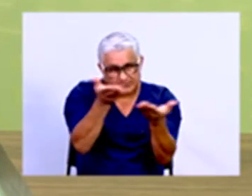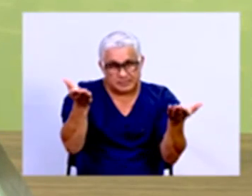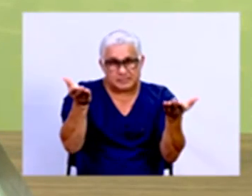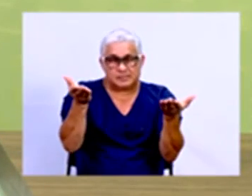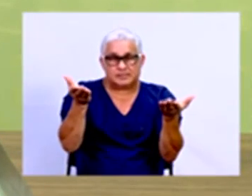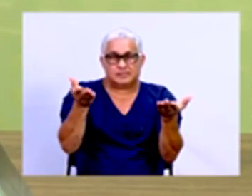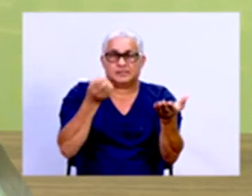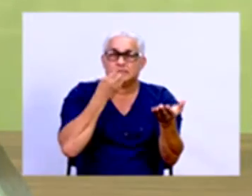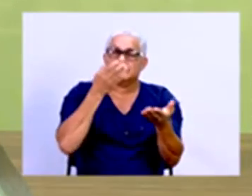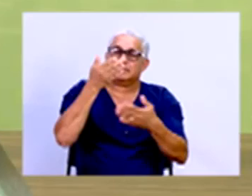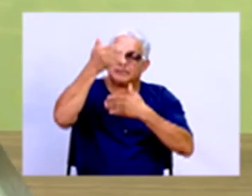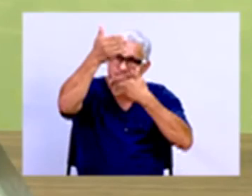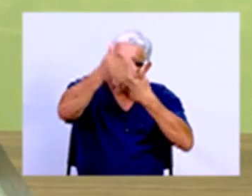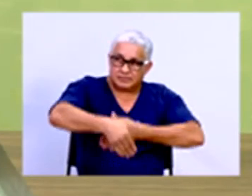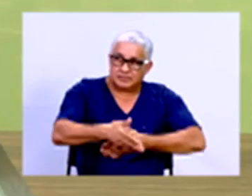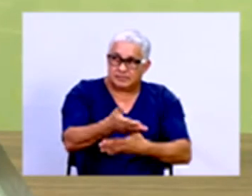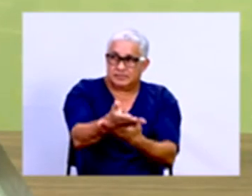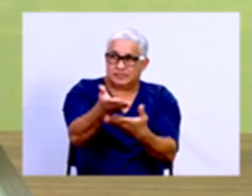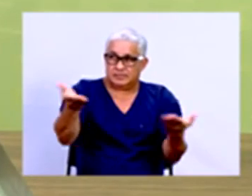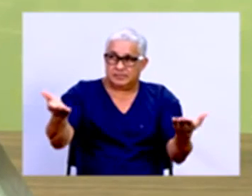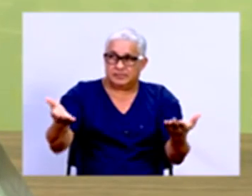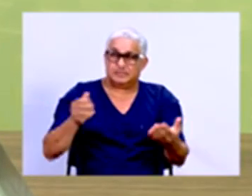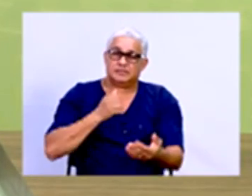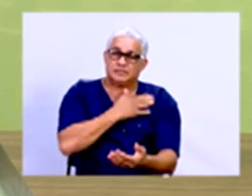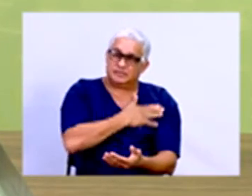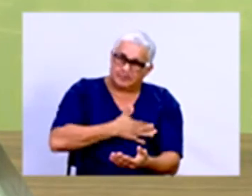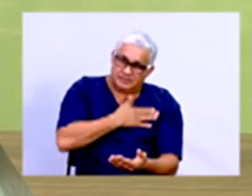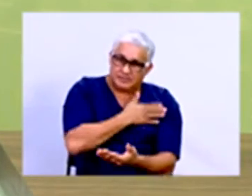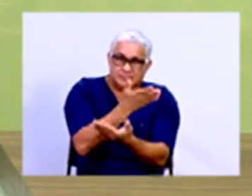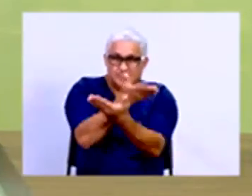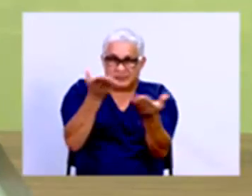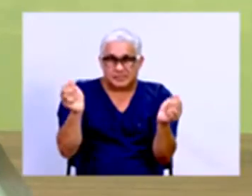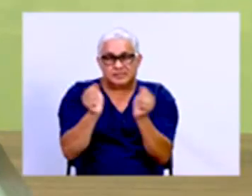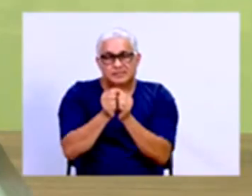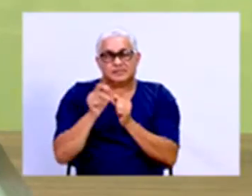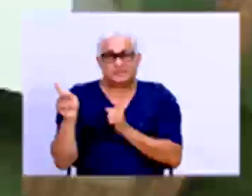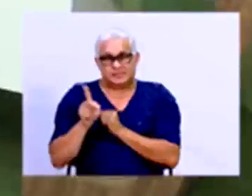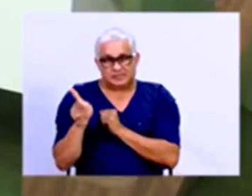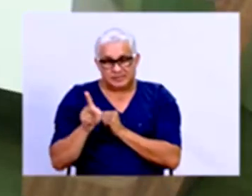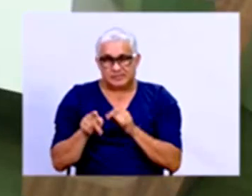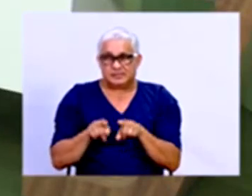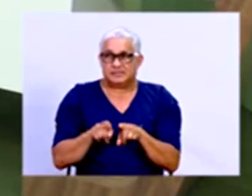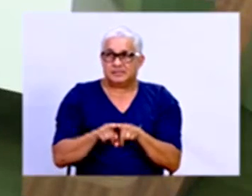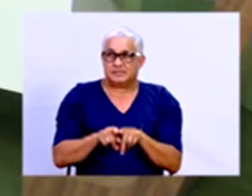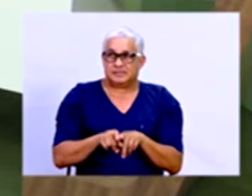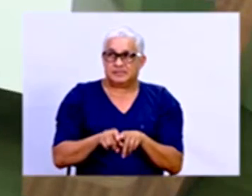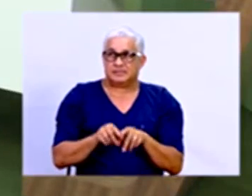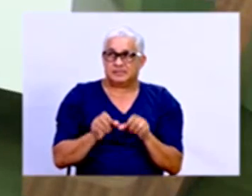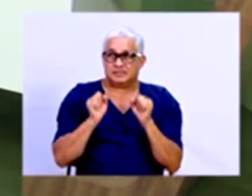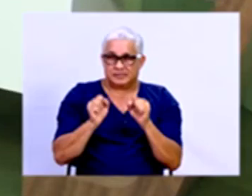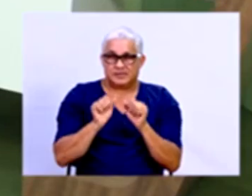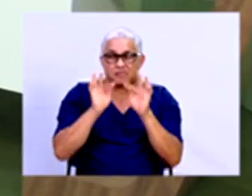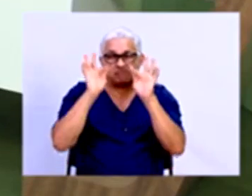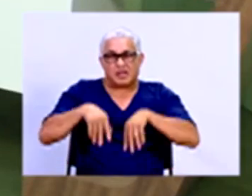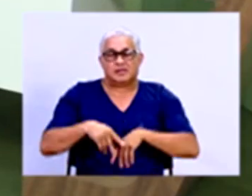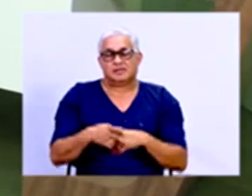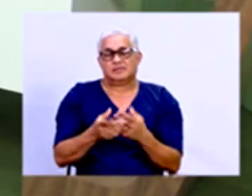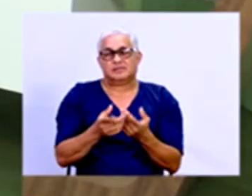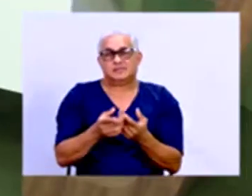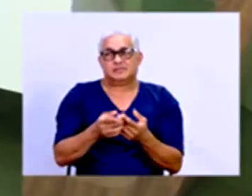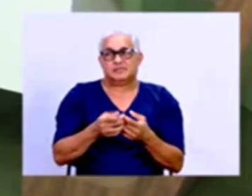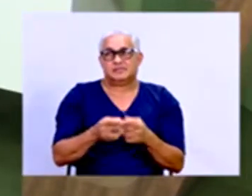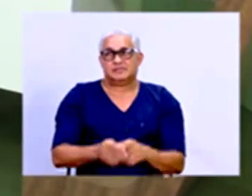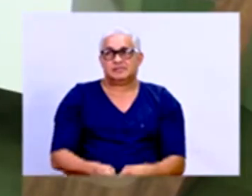Uma boa prova a todos, né, professor. Um prazer estar aqui com vocês, com o professor. Né, professor? O professor pode dar as palavras finais aqui para os alunos